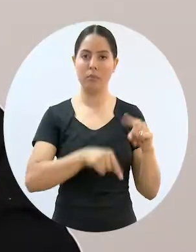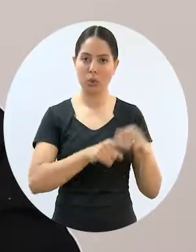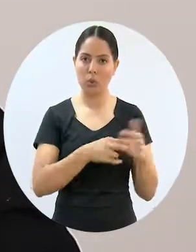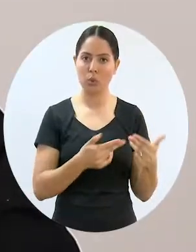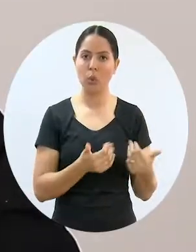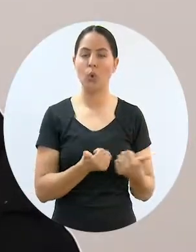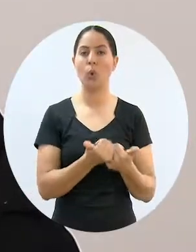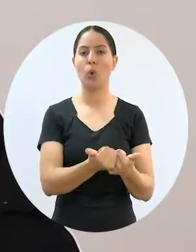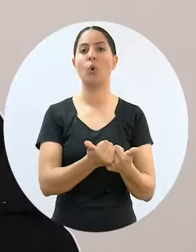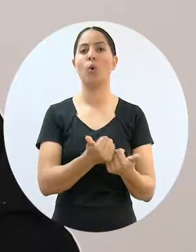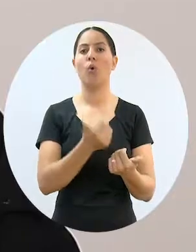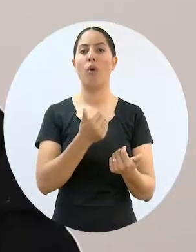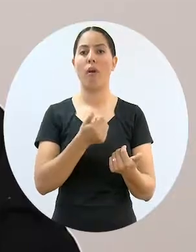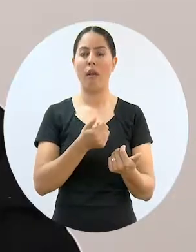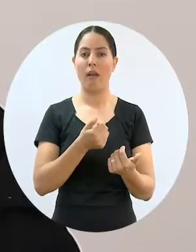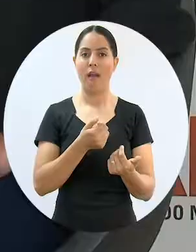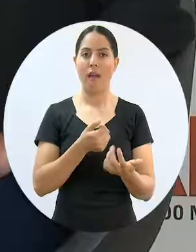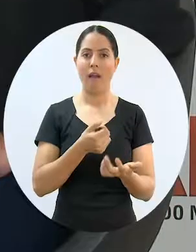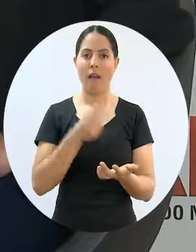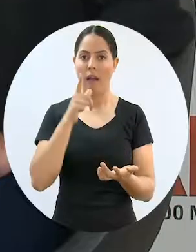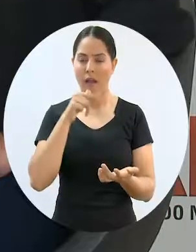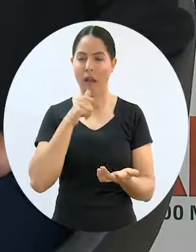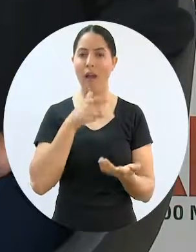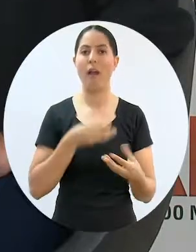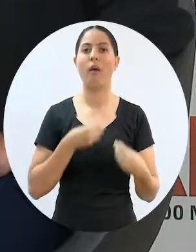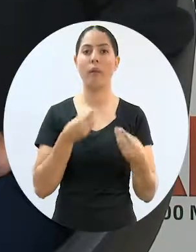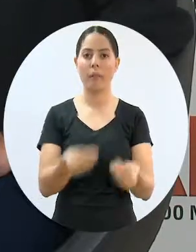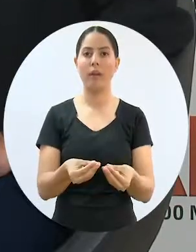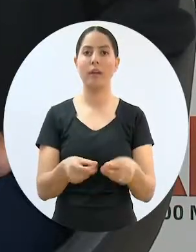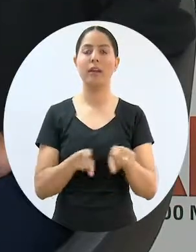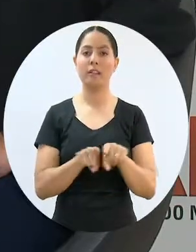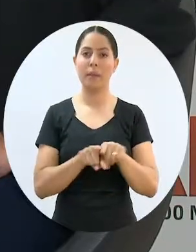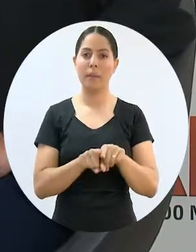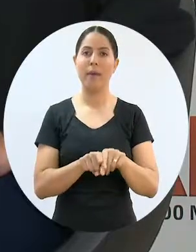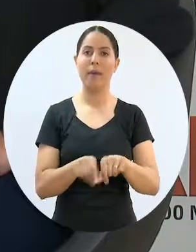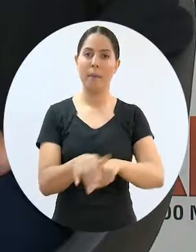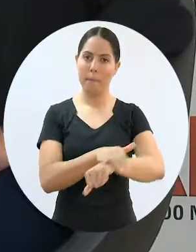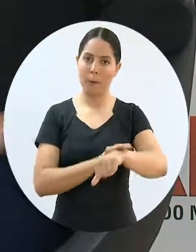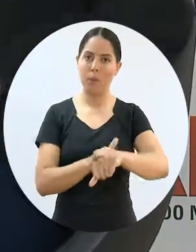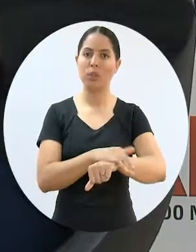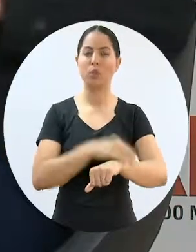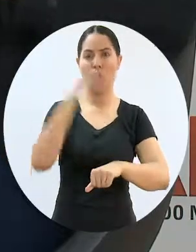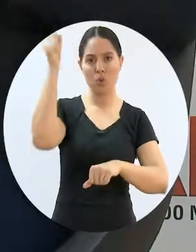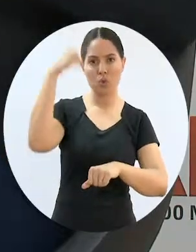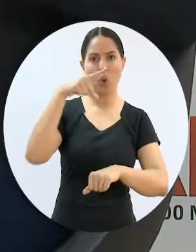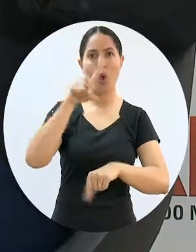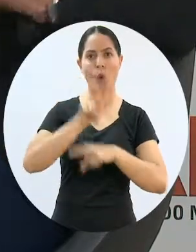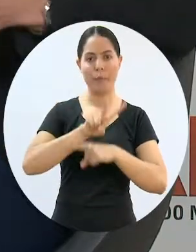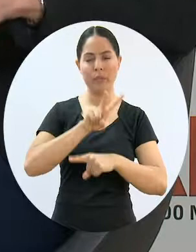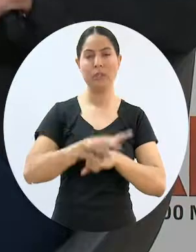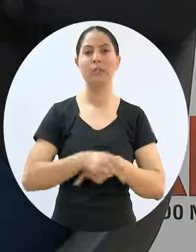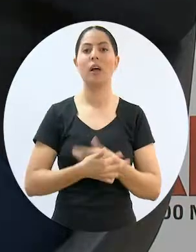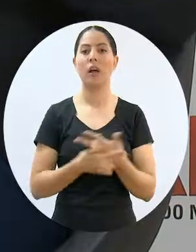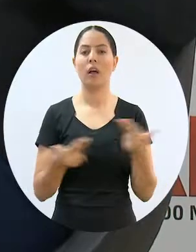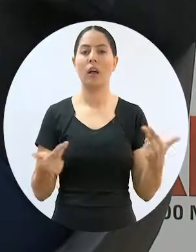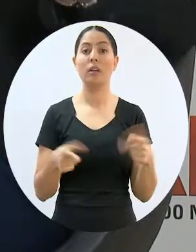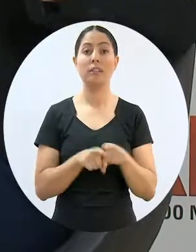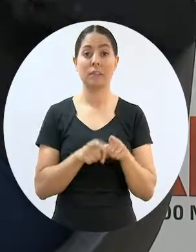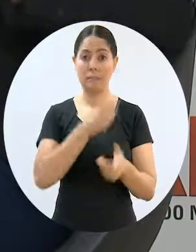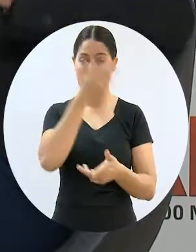possível ajudar fornecendo água, filtro solar. As pessoas que têm formação